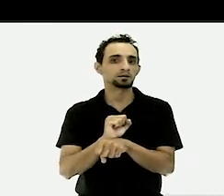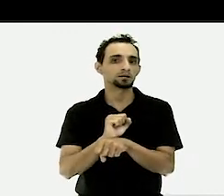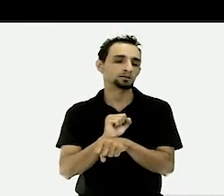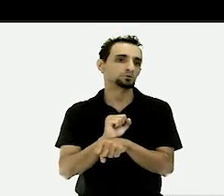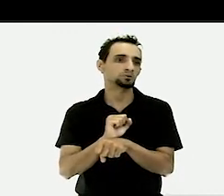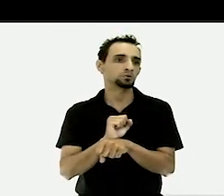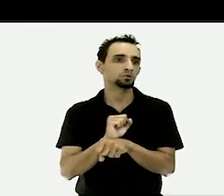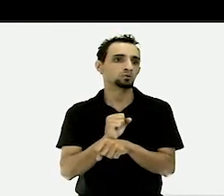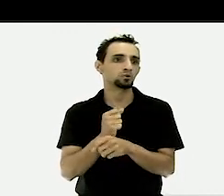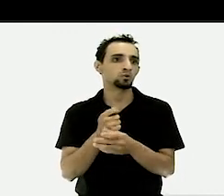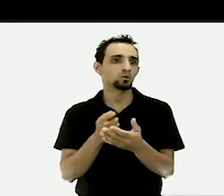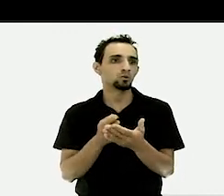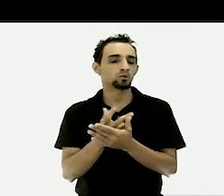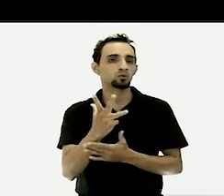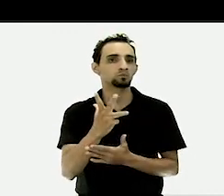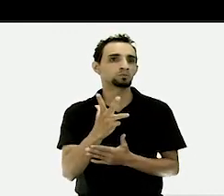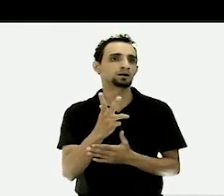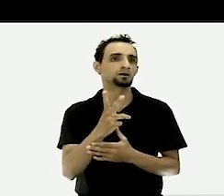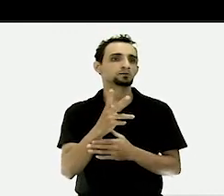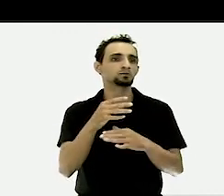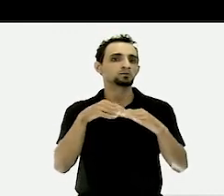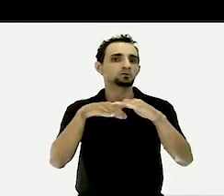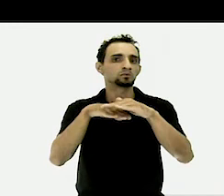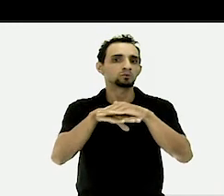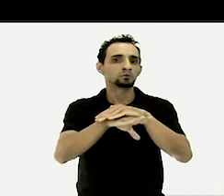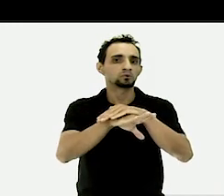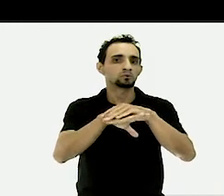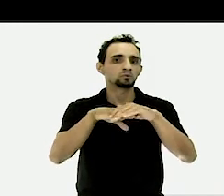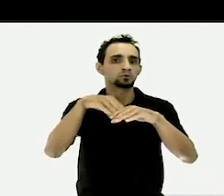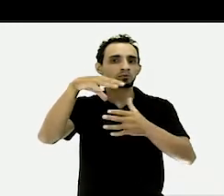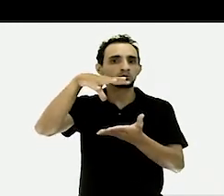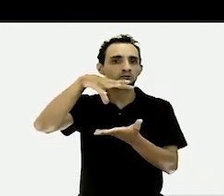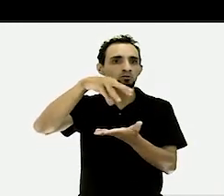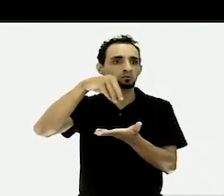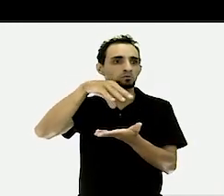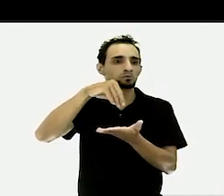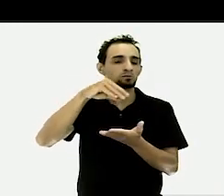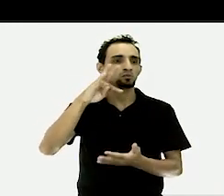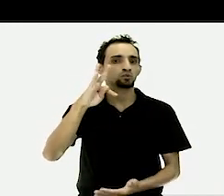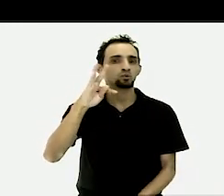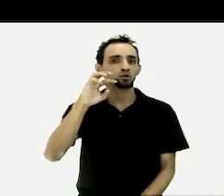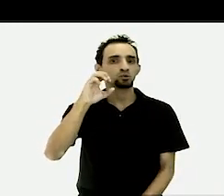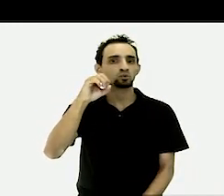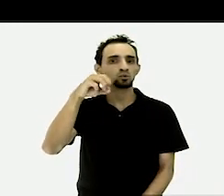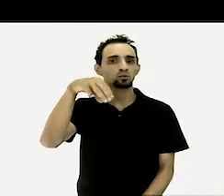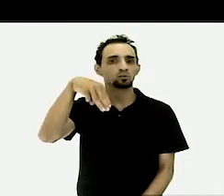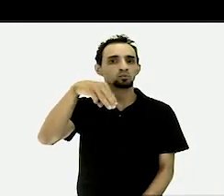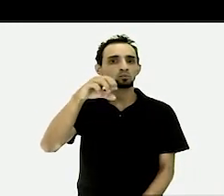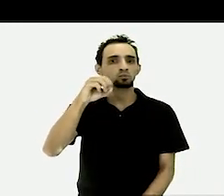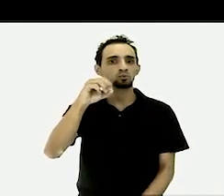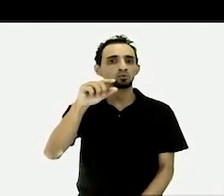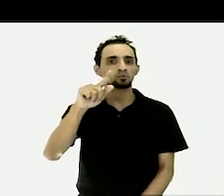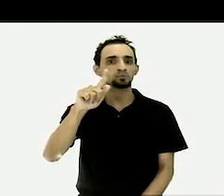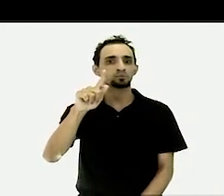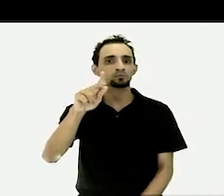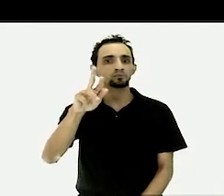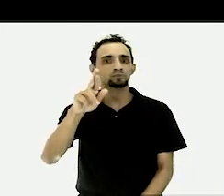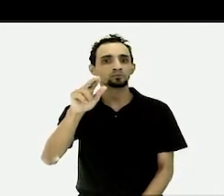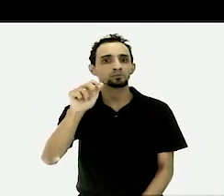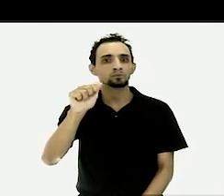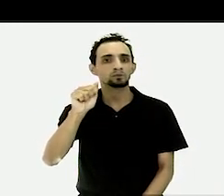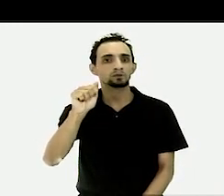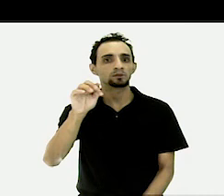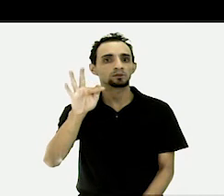E ultrassom. E ultrassom também junto. Também será feito. Dentro do município. E saber também que a prefeitura não vai precisar